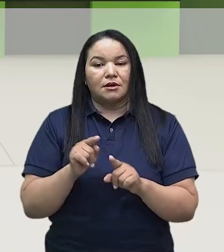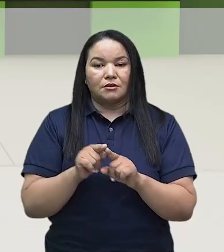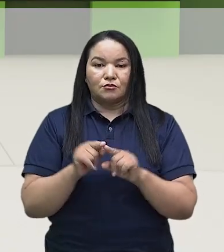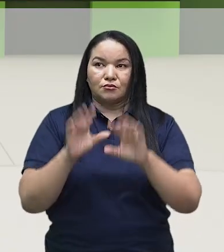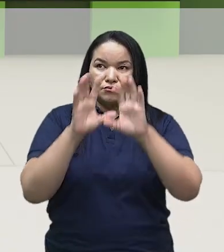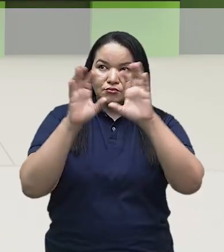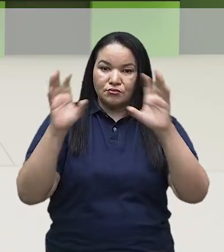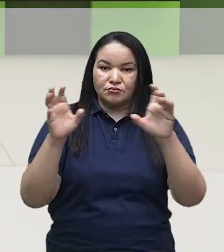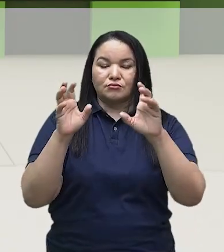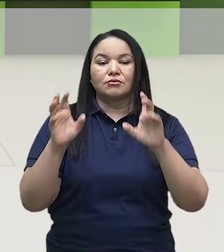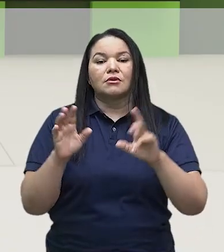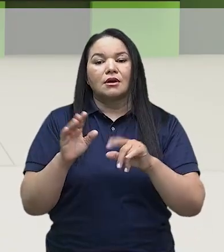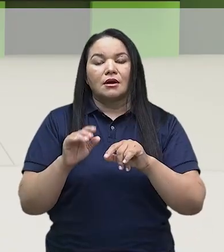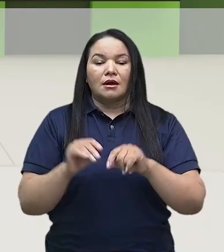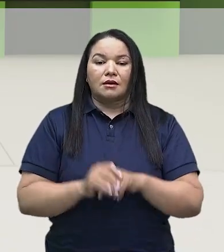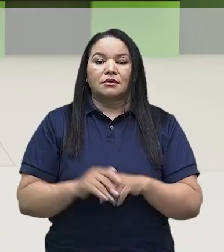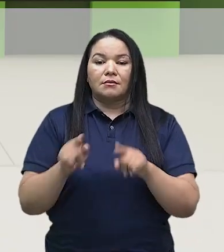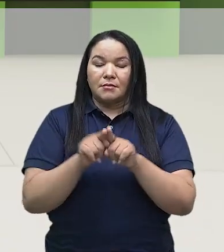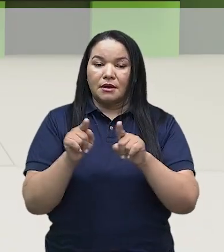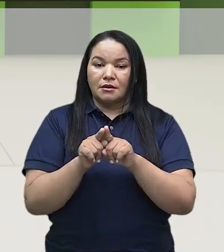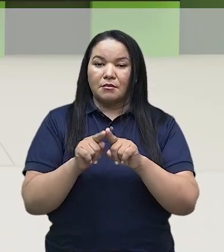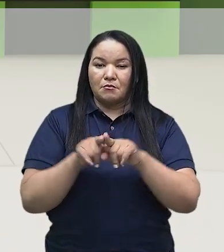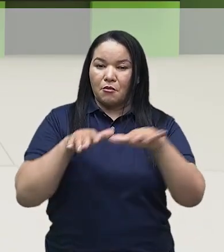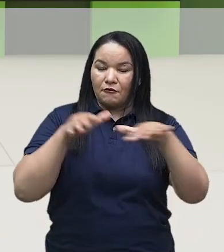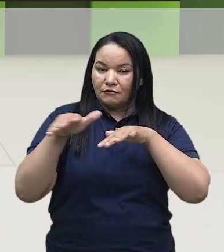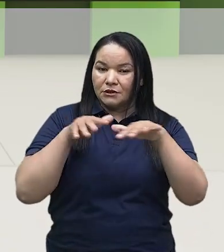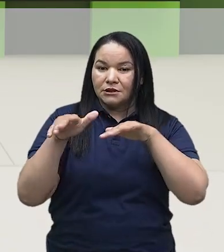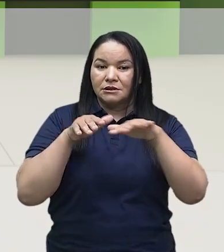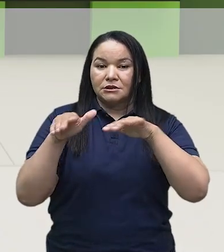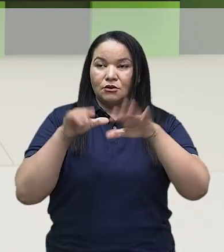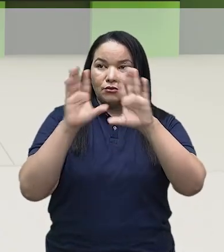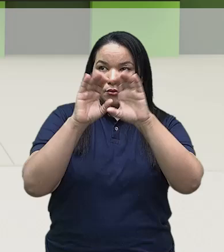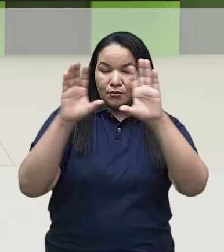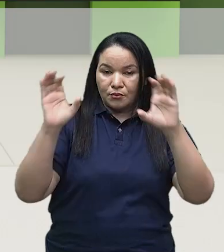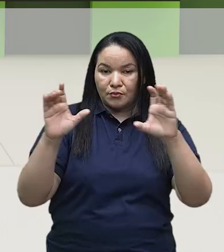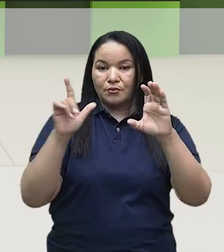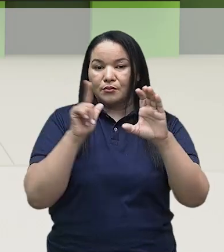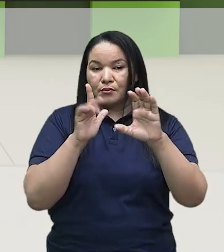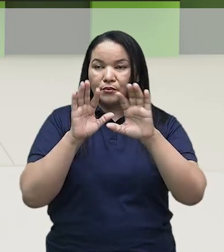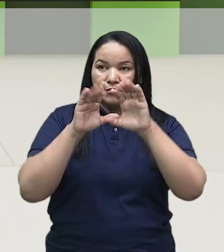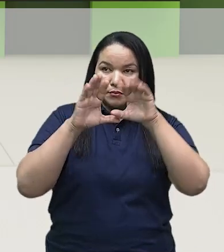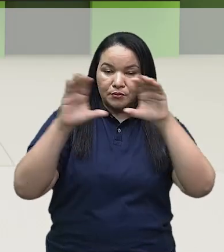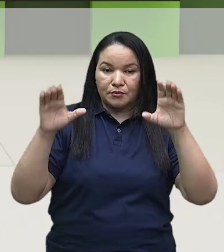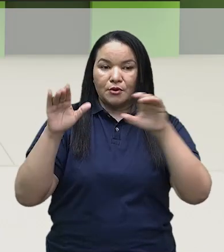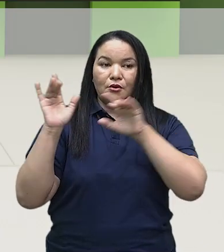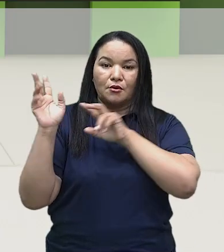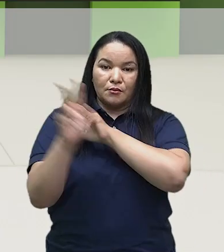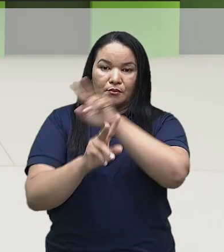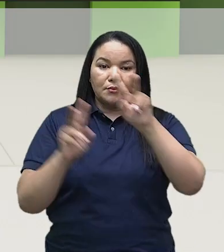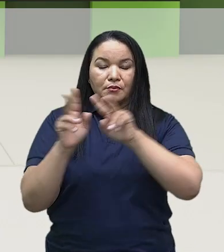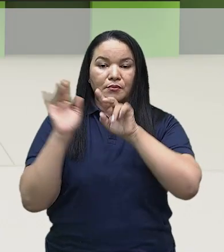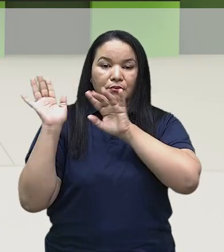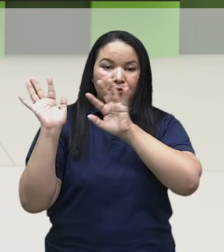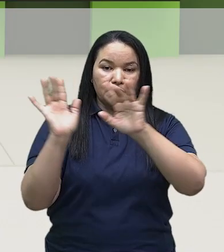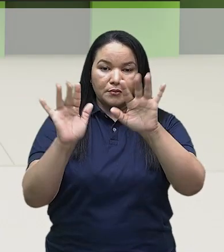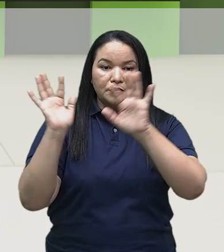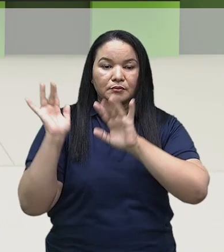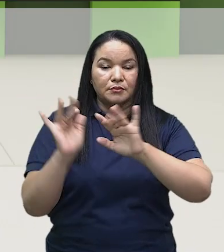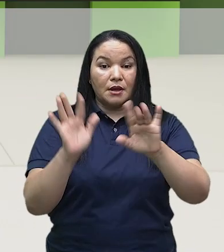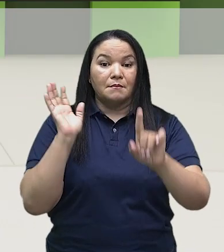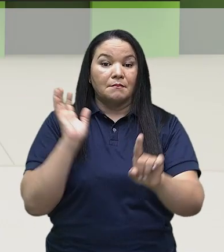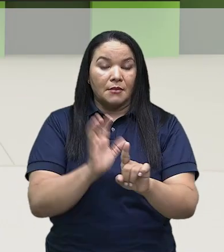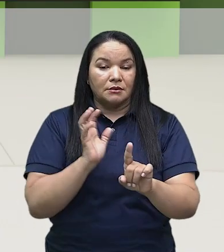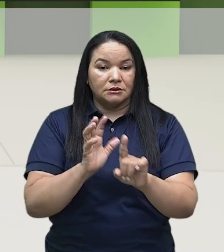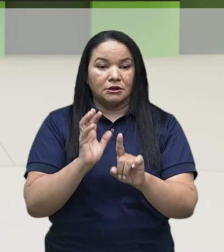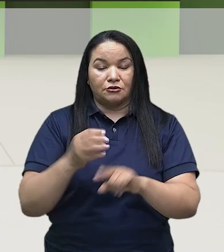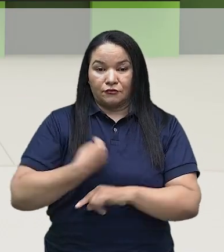fluxos atmosféricos, né? Essa movimentação dos rios voadores, impactando nos ecossistemas e na disponibilidade